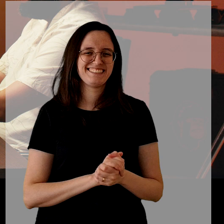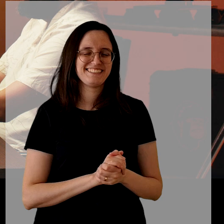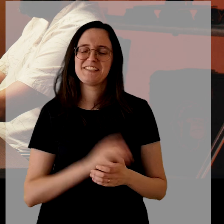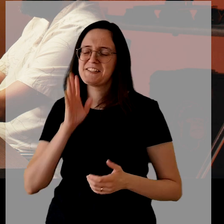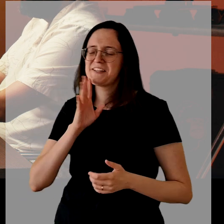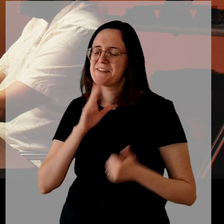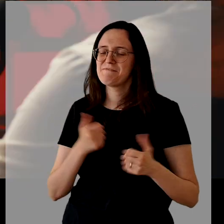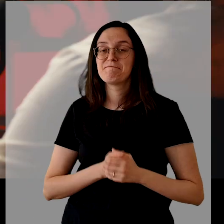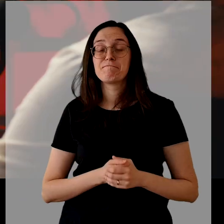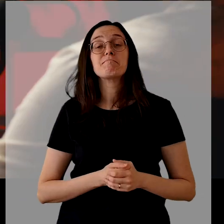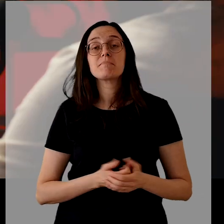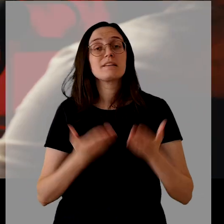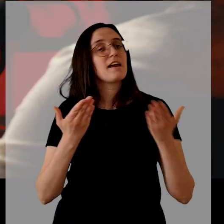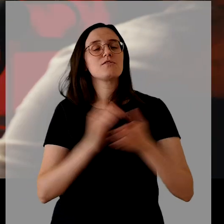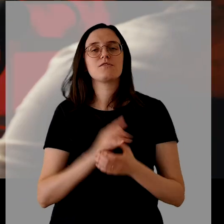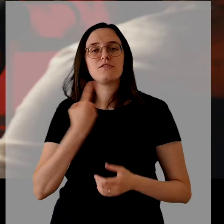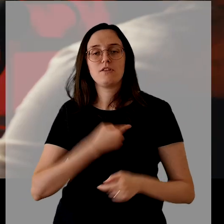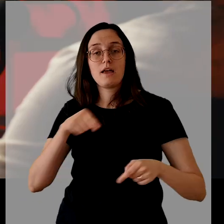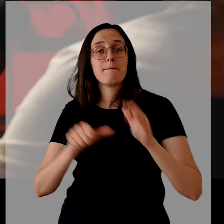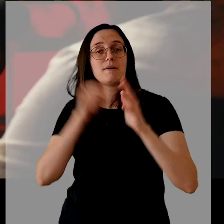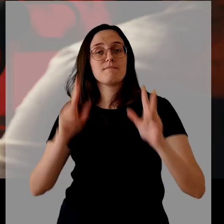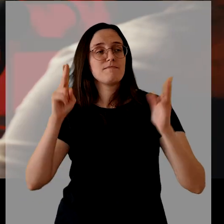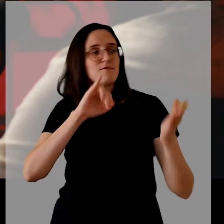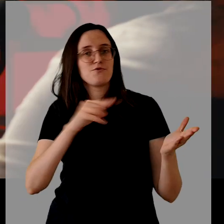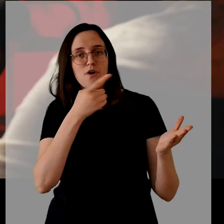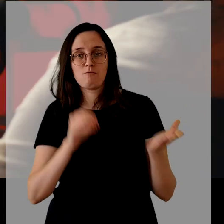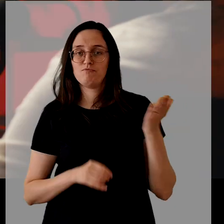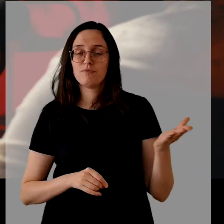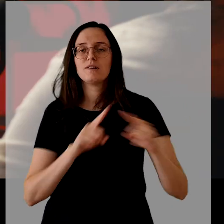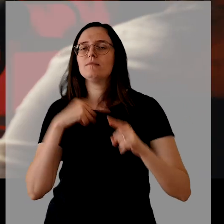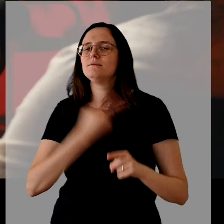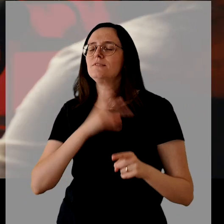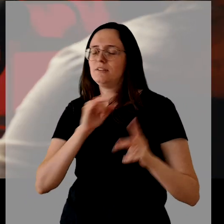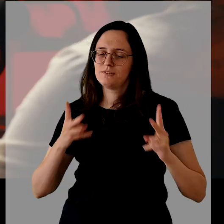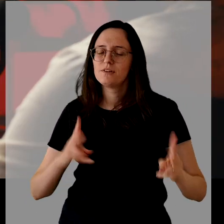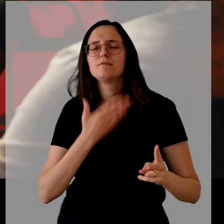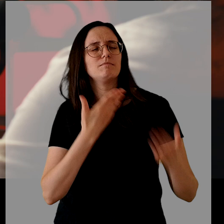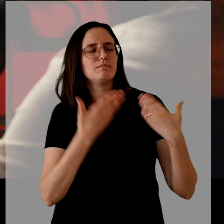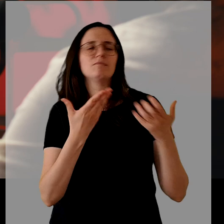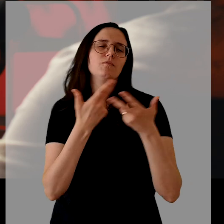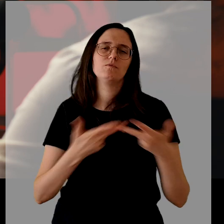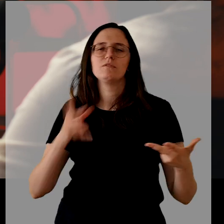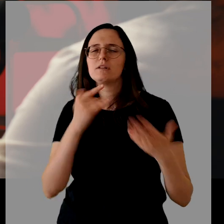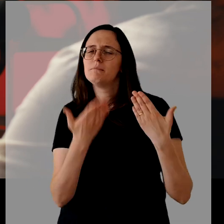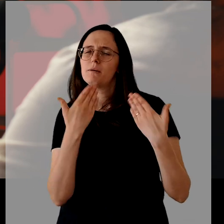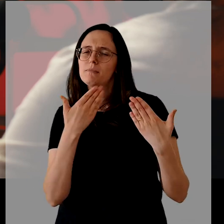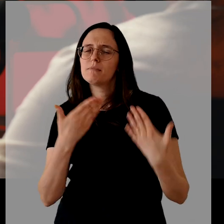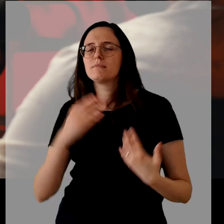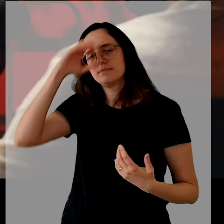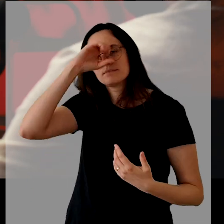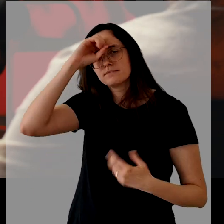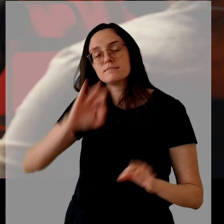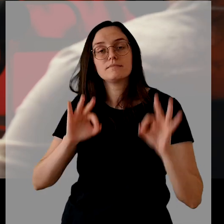Legal, vamos. Então, esse pessoal, a gente fica com esse primeiro episódio aqui com o João Castelo Branco, mas a gente vai continuar esse papo, tem muita coisa ainda